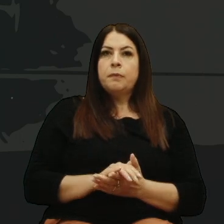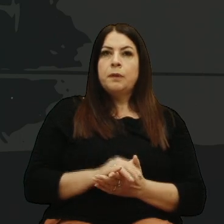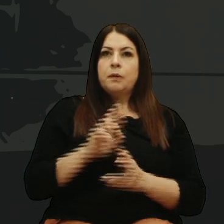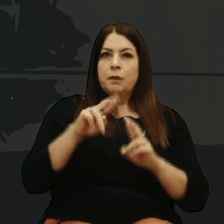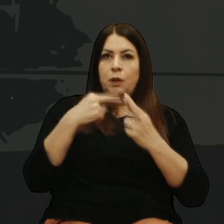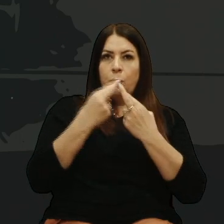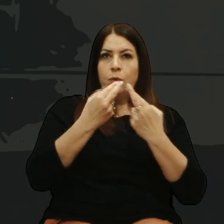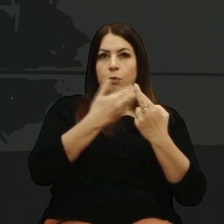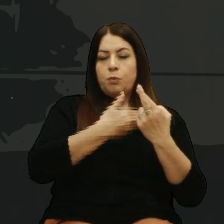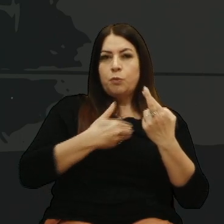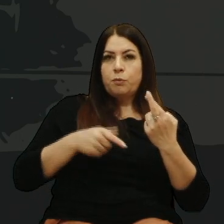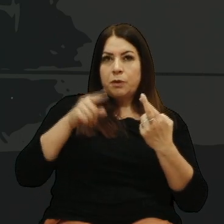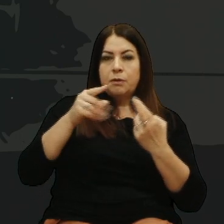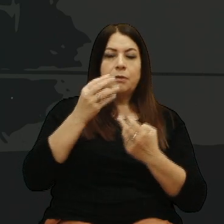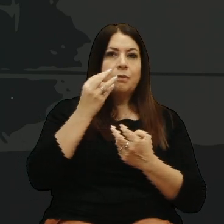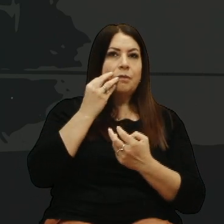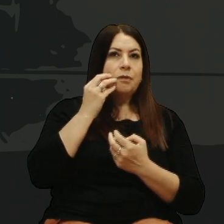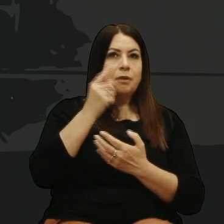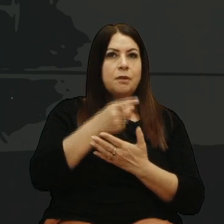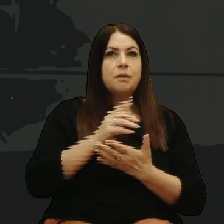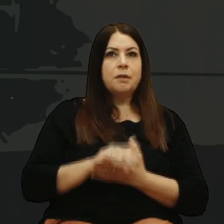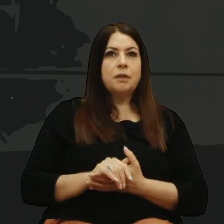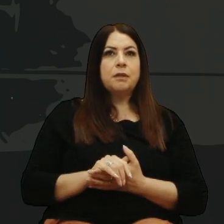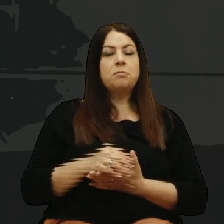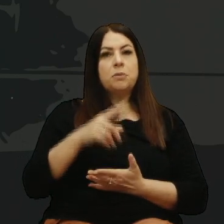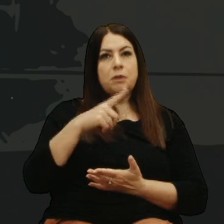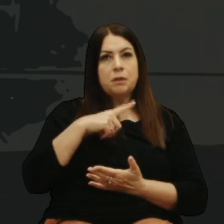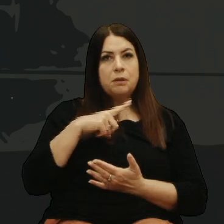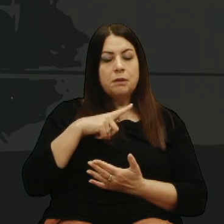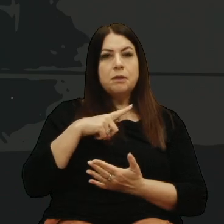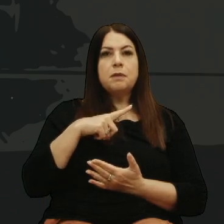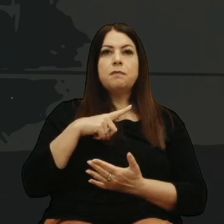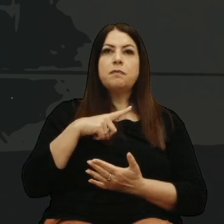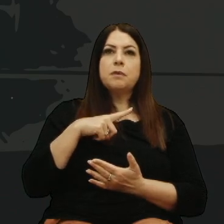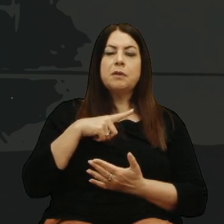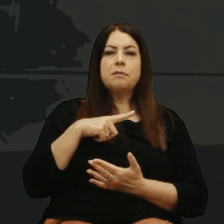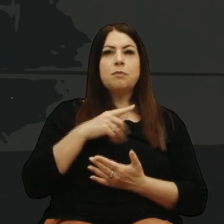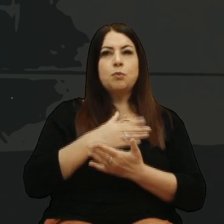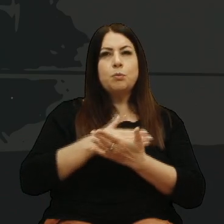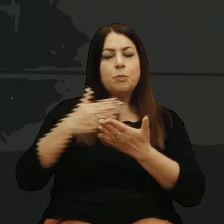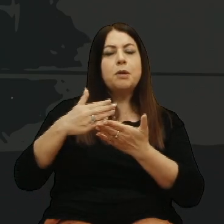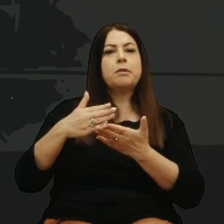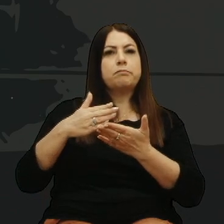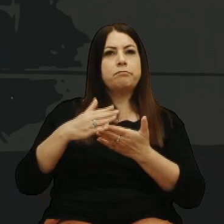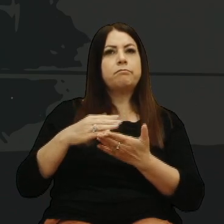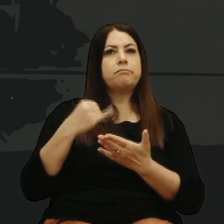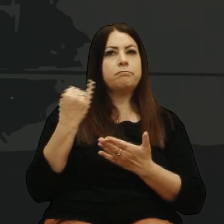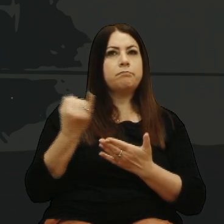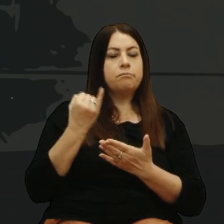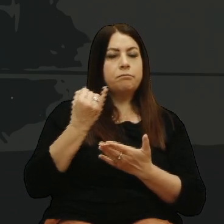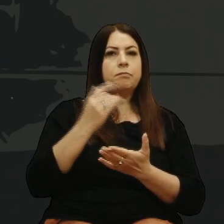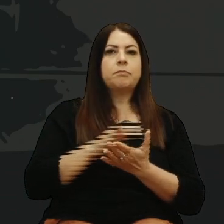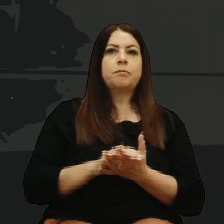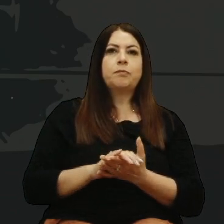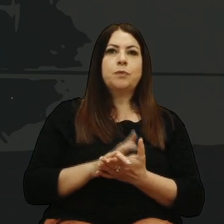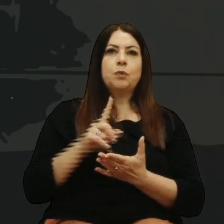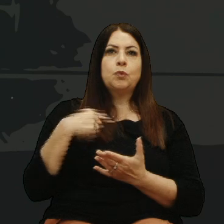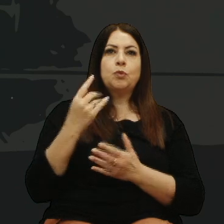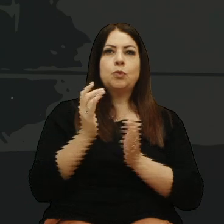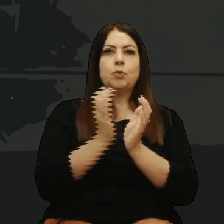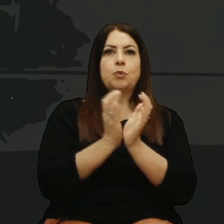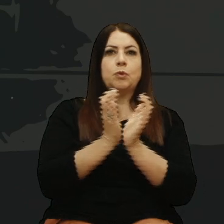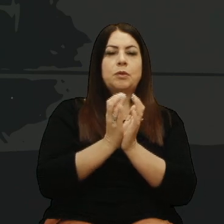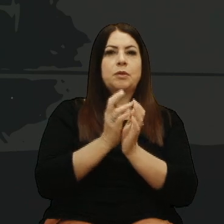audiência pública em Anarec, porque teve um pontapé fundamental inicial do nosso colega